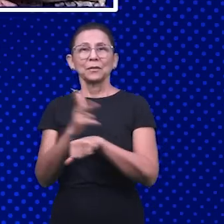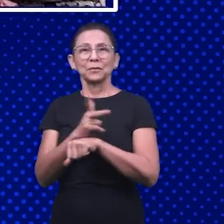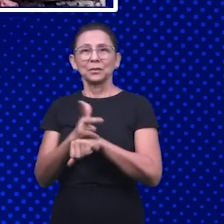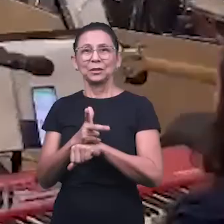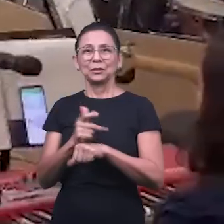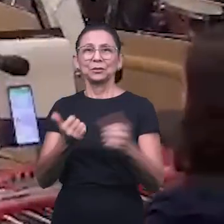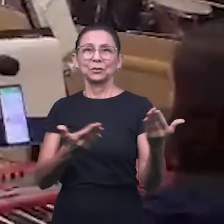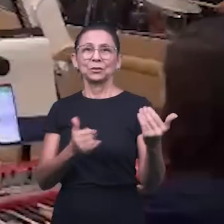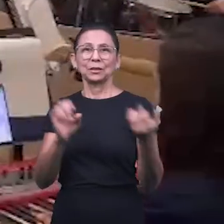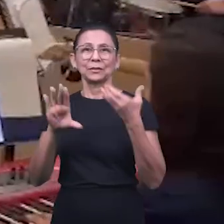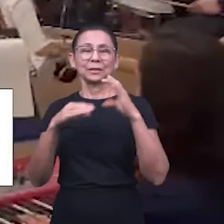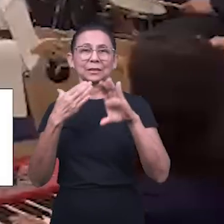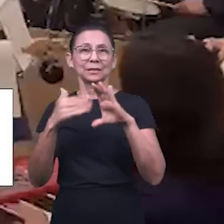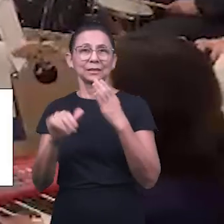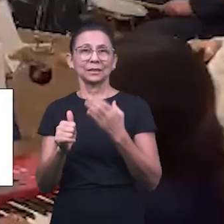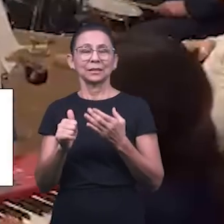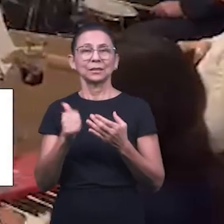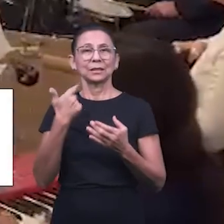russa.